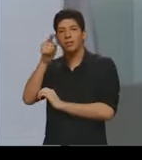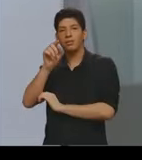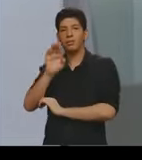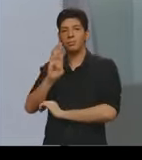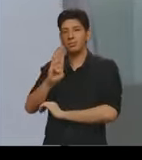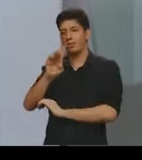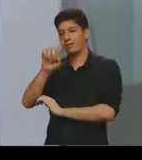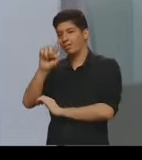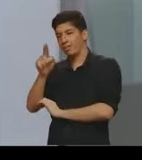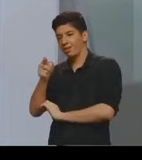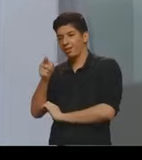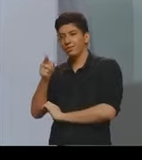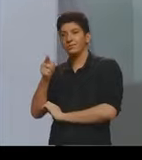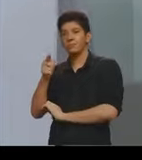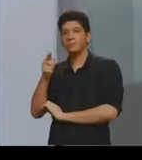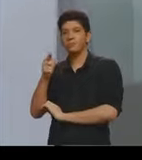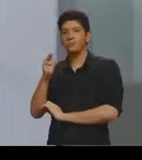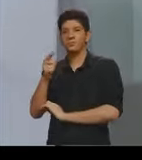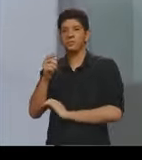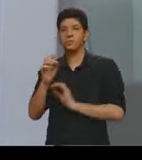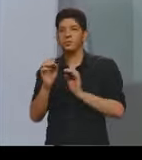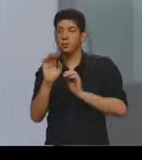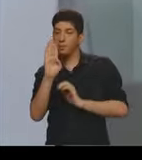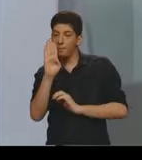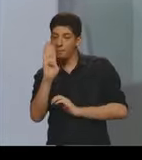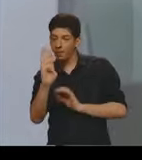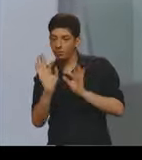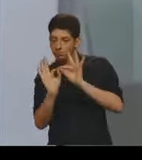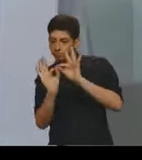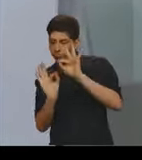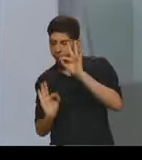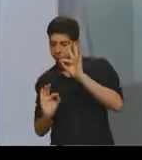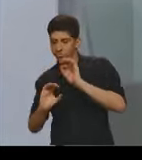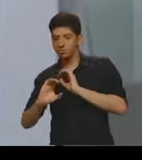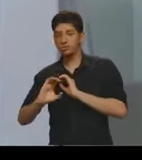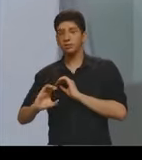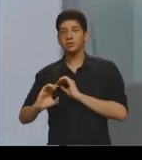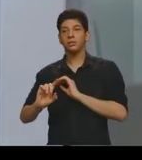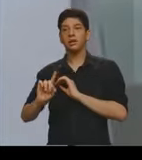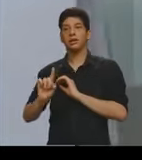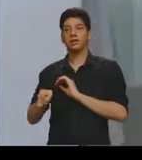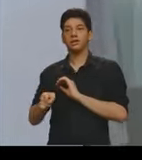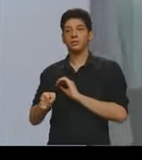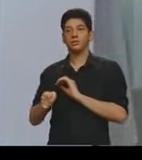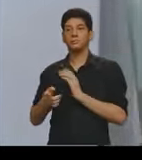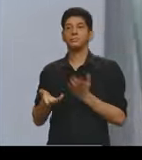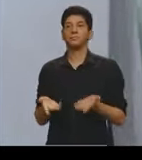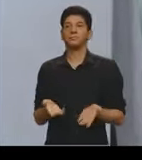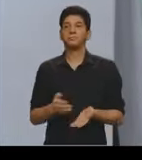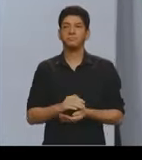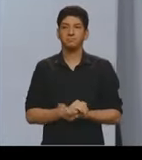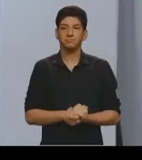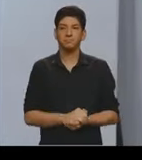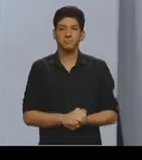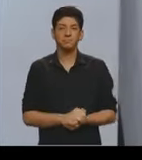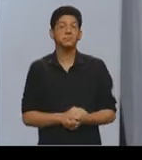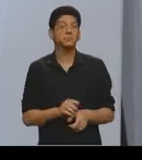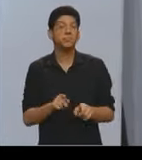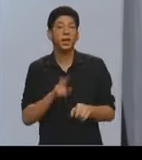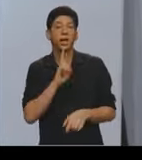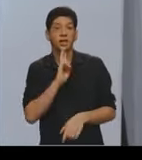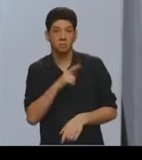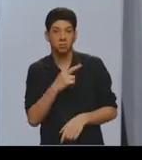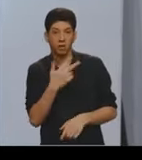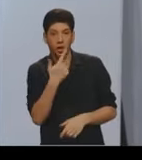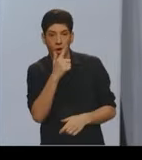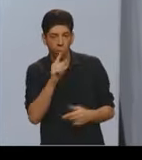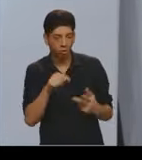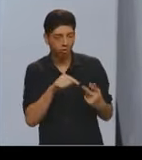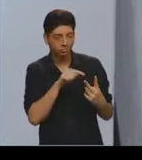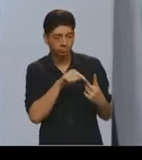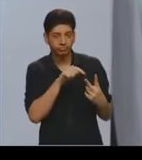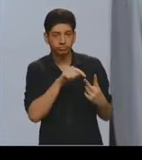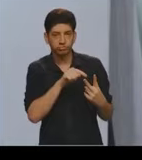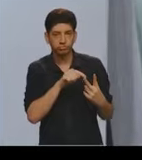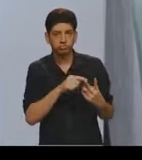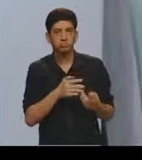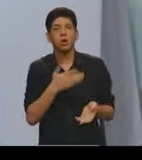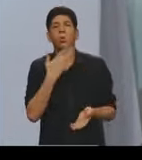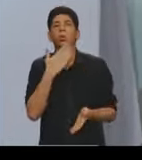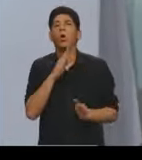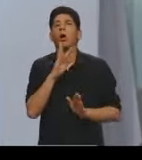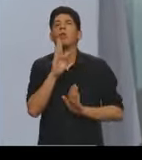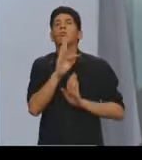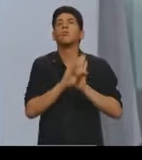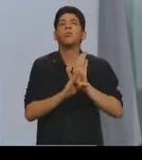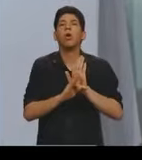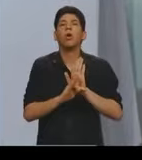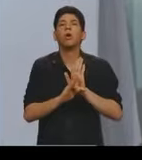B', e daqui até aqui, C'. Então, respondendo a outra pergunta, qual que seria a fórmula